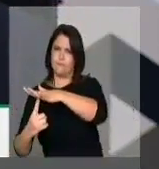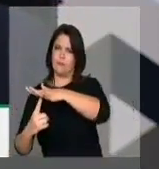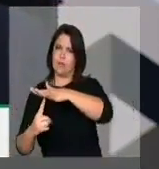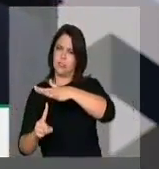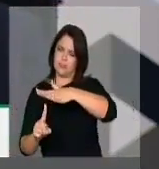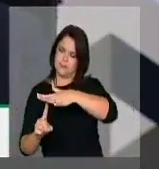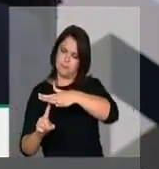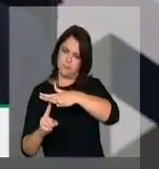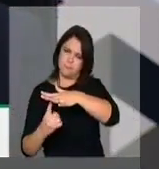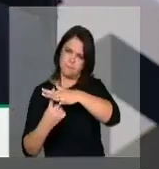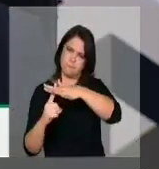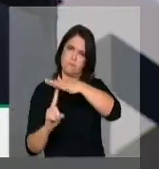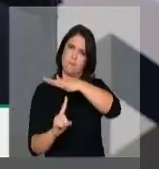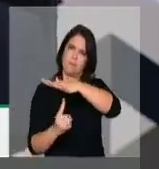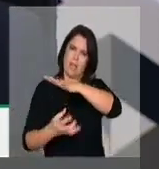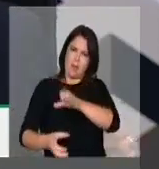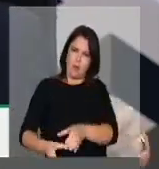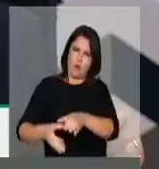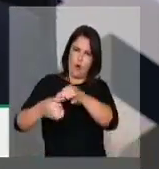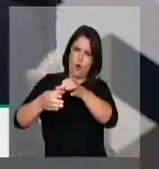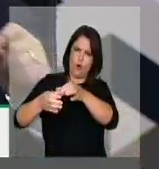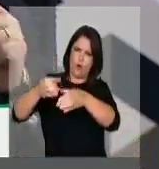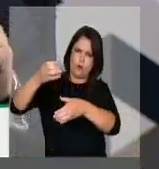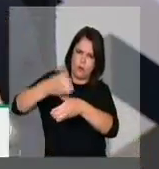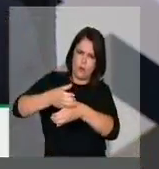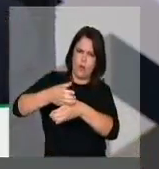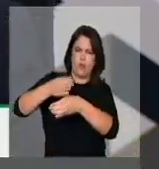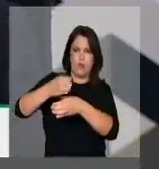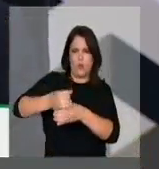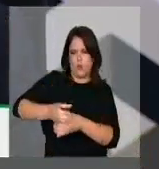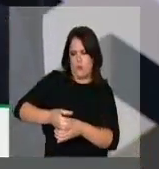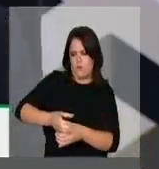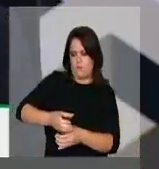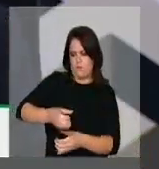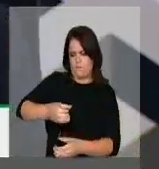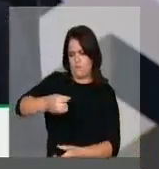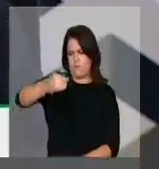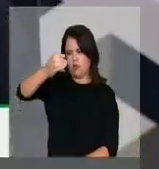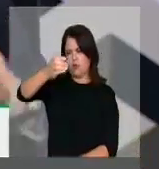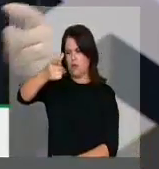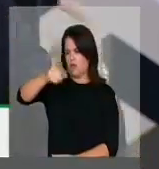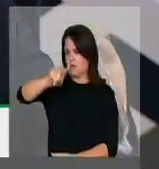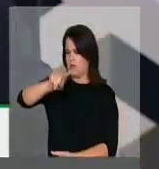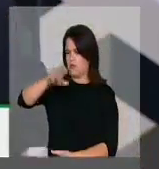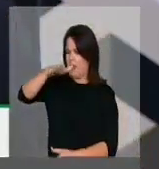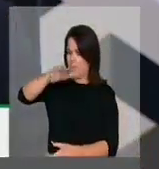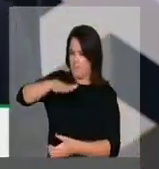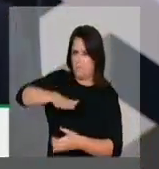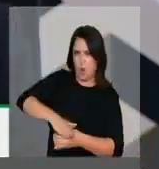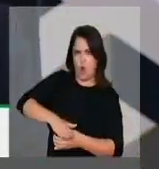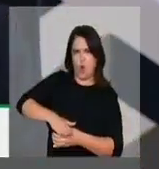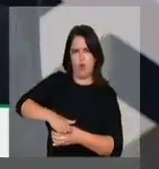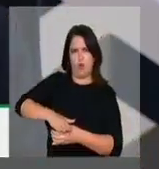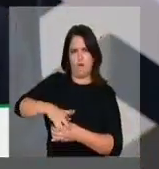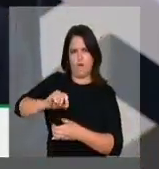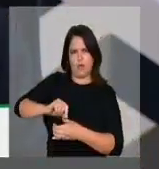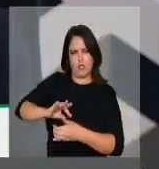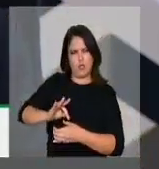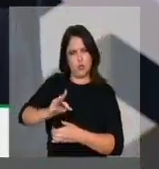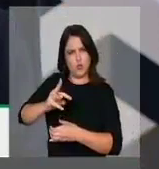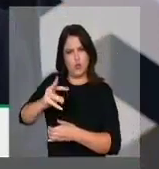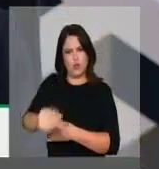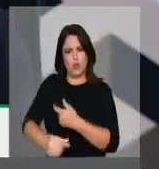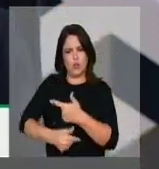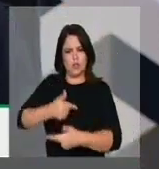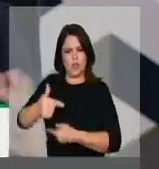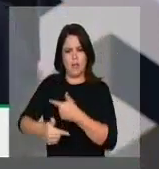estão aqui dando sustentação. Certamente há uma viga baldrame que faz a cinta de